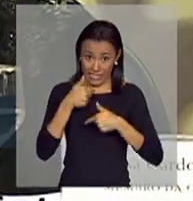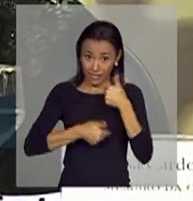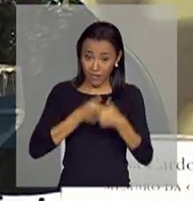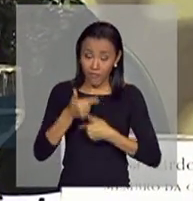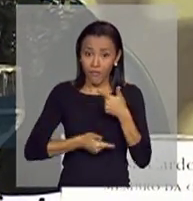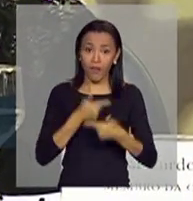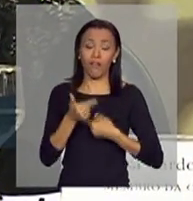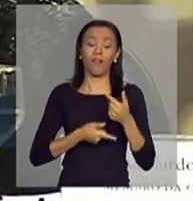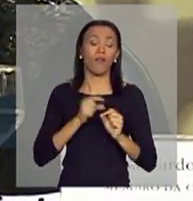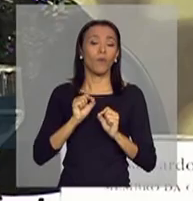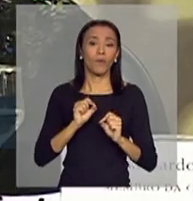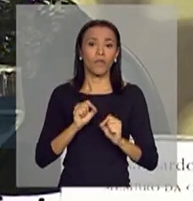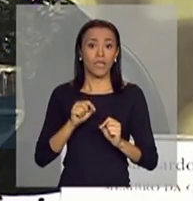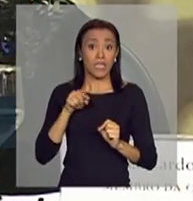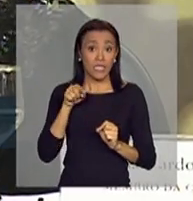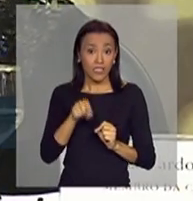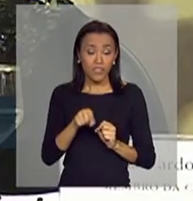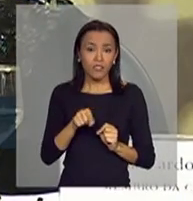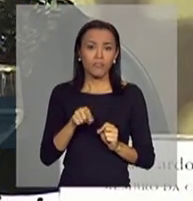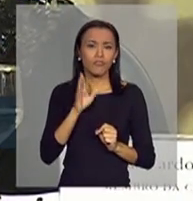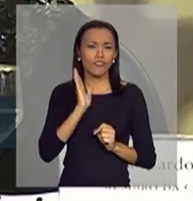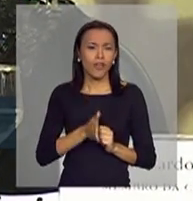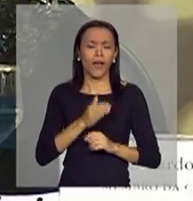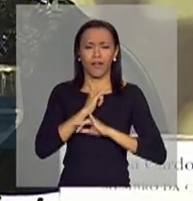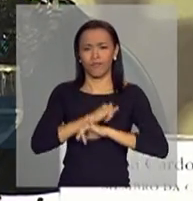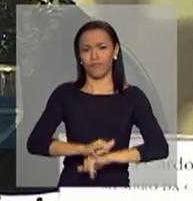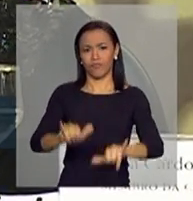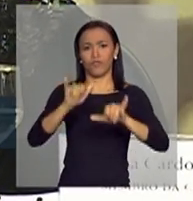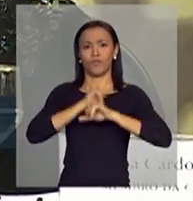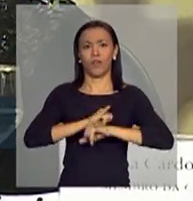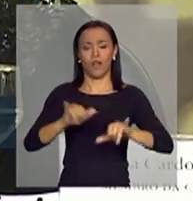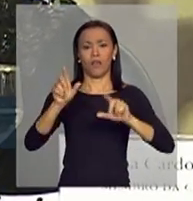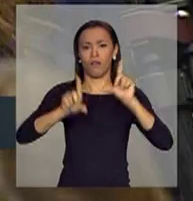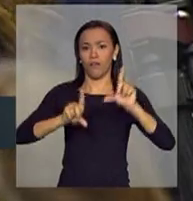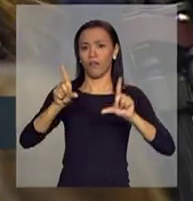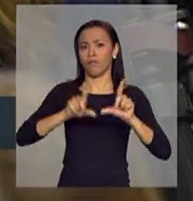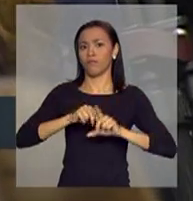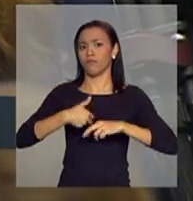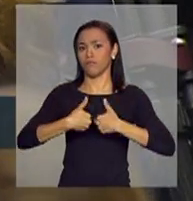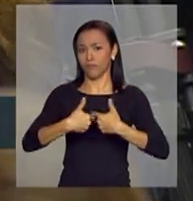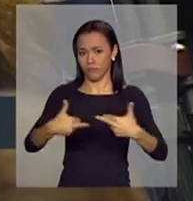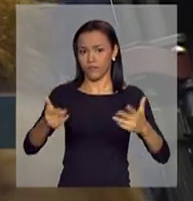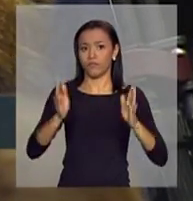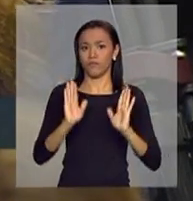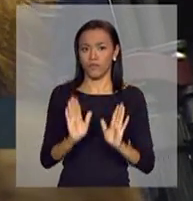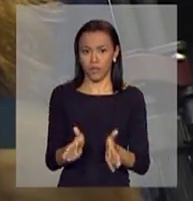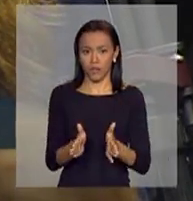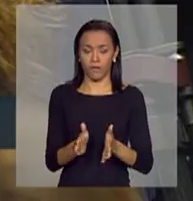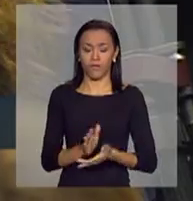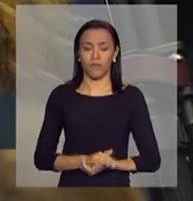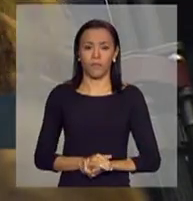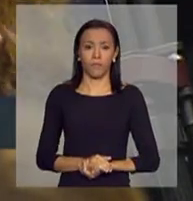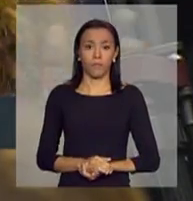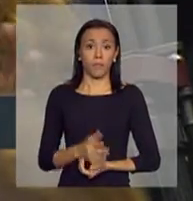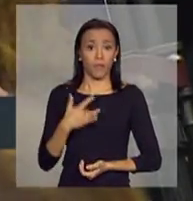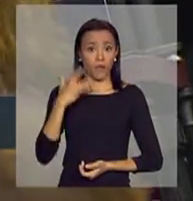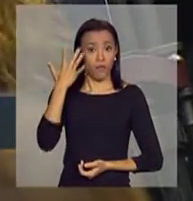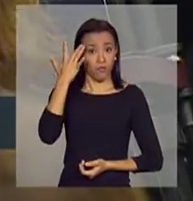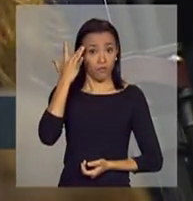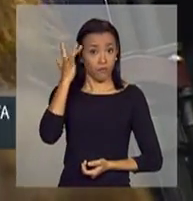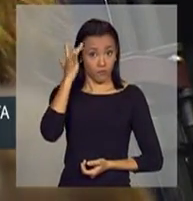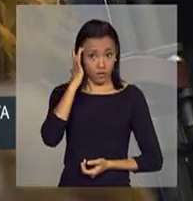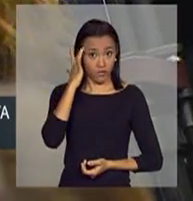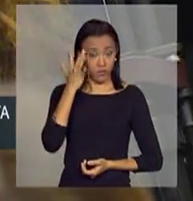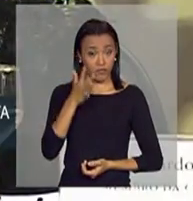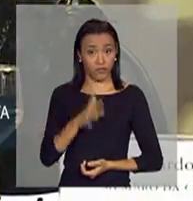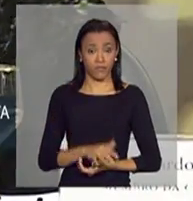fazer isso. Isso já tem sido bastante noticiado também na mídia. Eu acho que, inclusive,